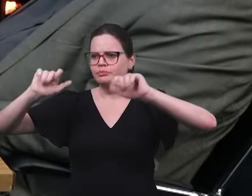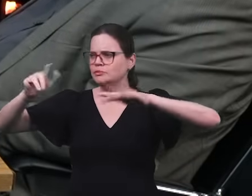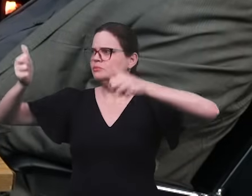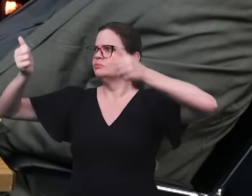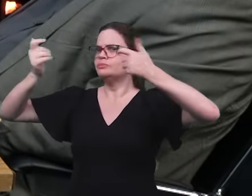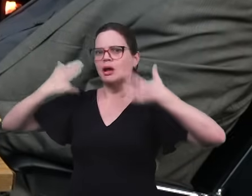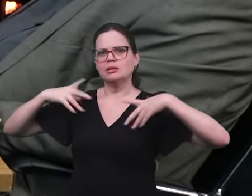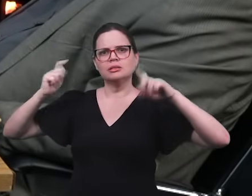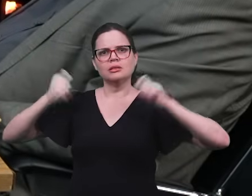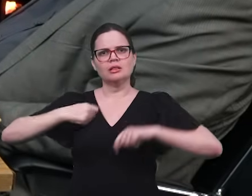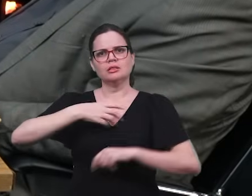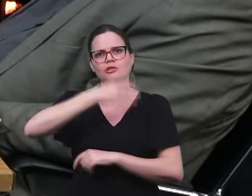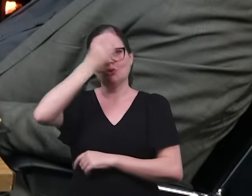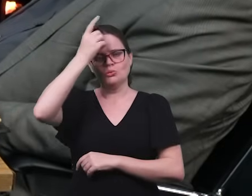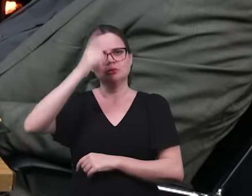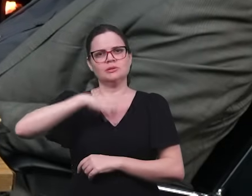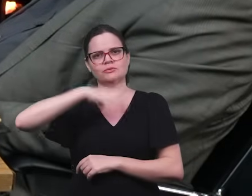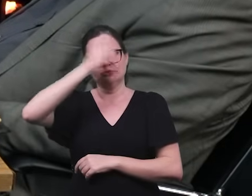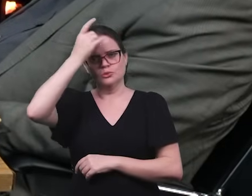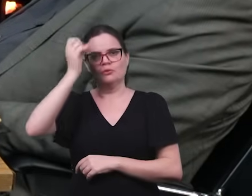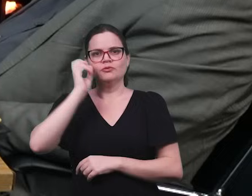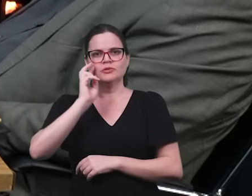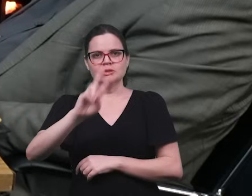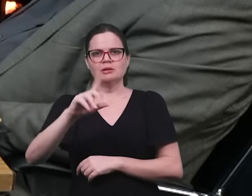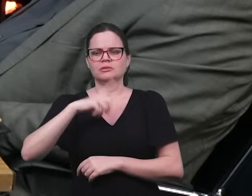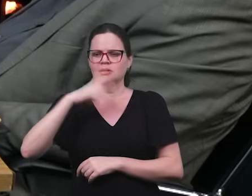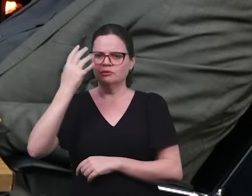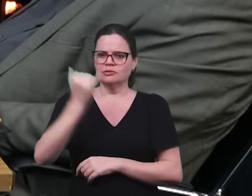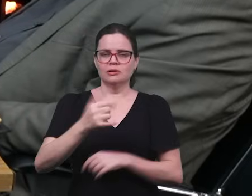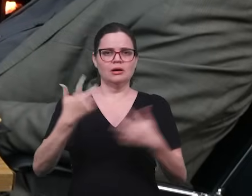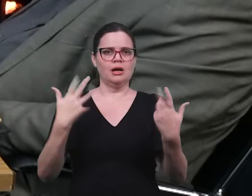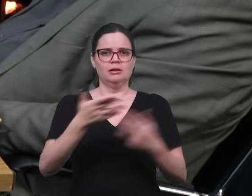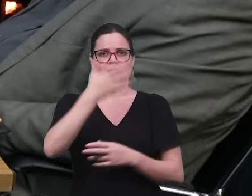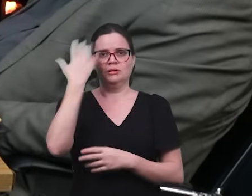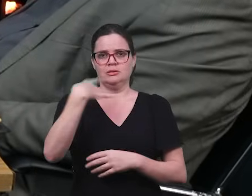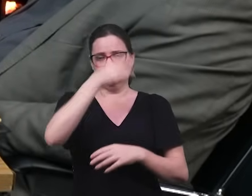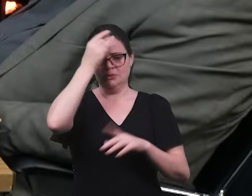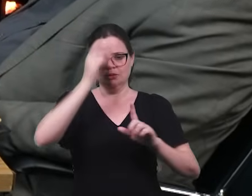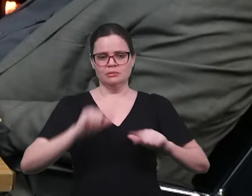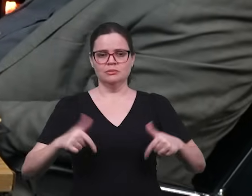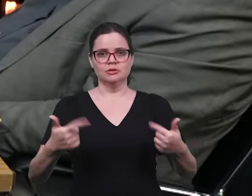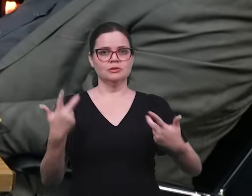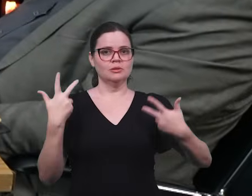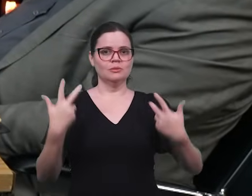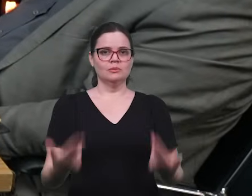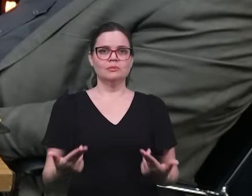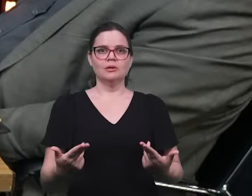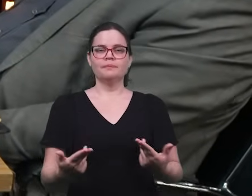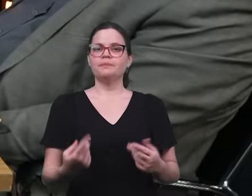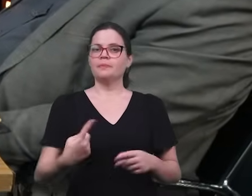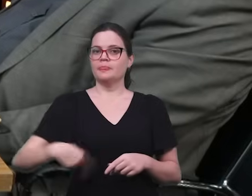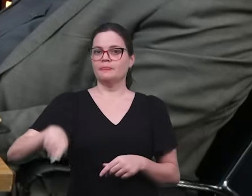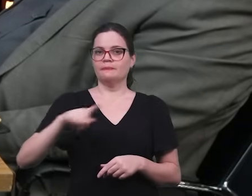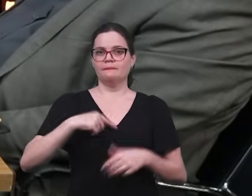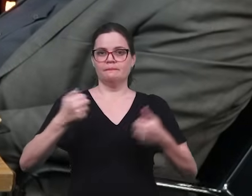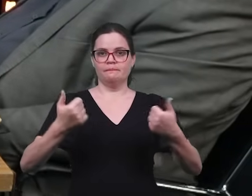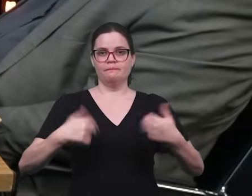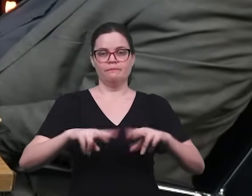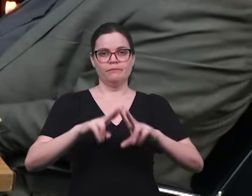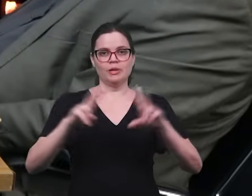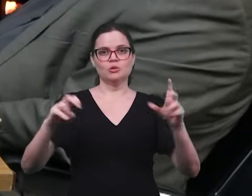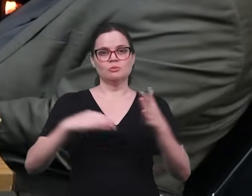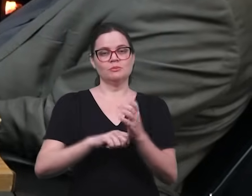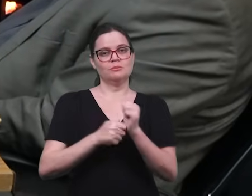ele falou, ele teve visão, a mesma coisa que o Espírito Santo está fazendo hoje. Então, quando nós falamos no